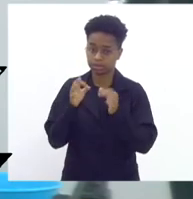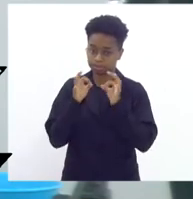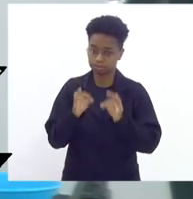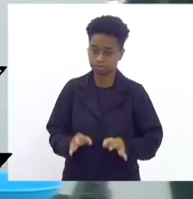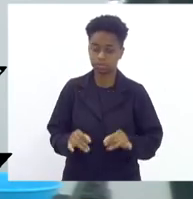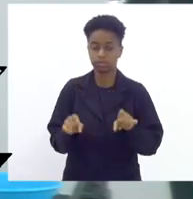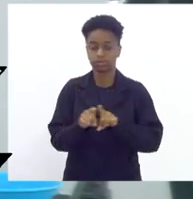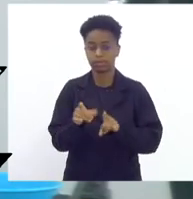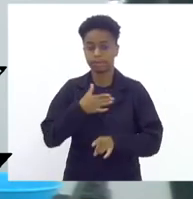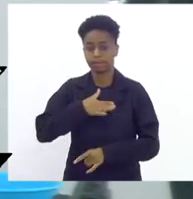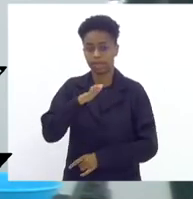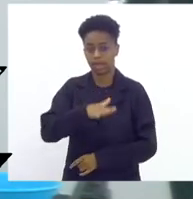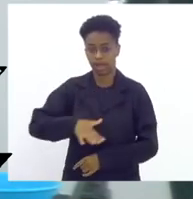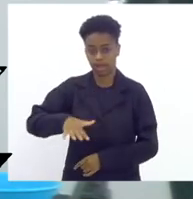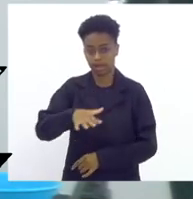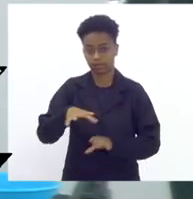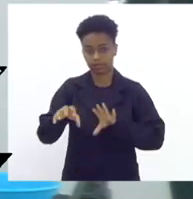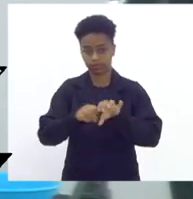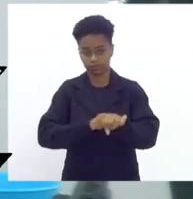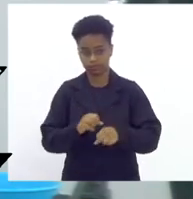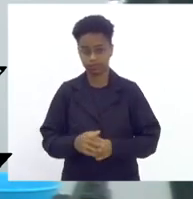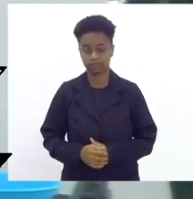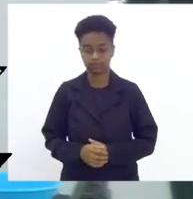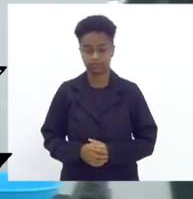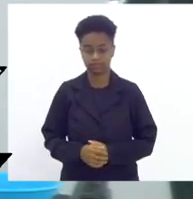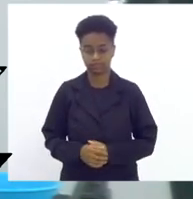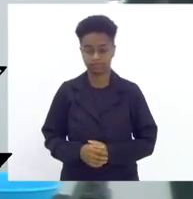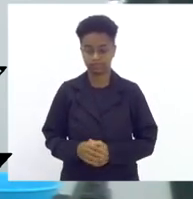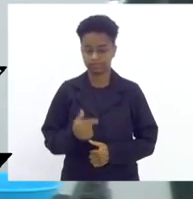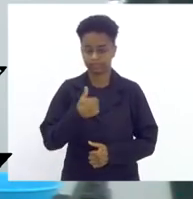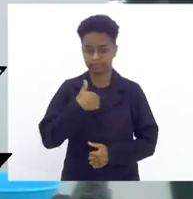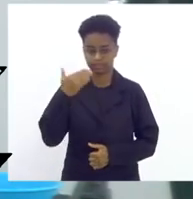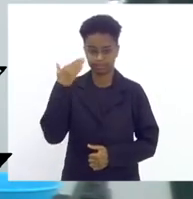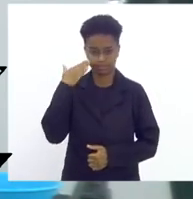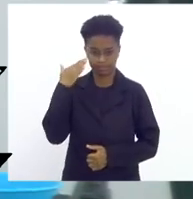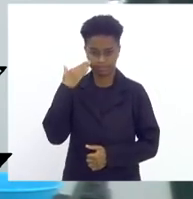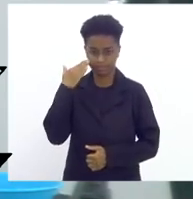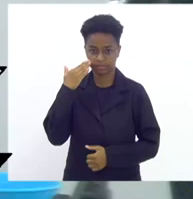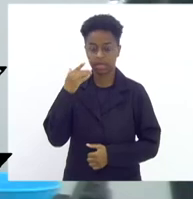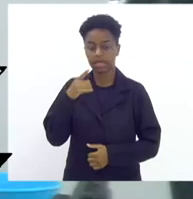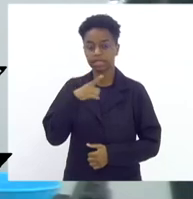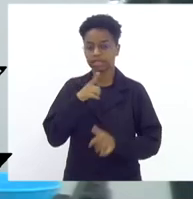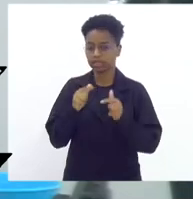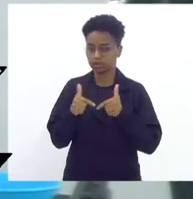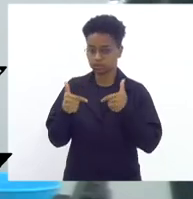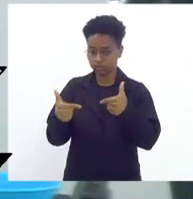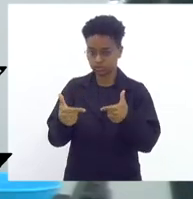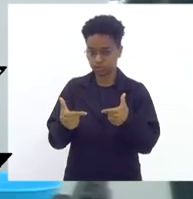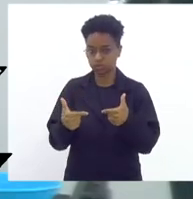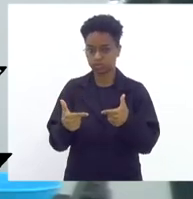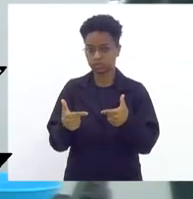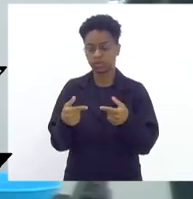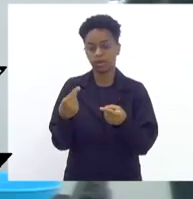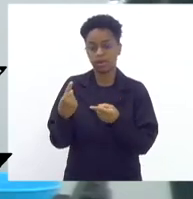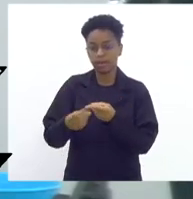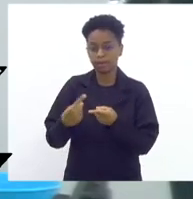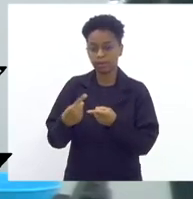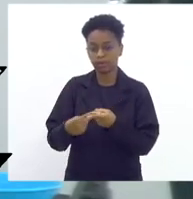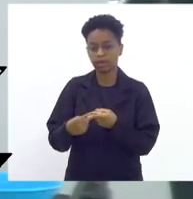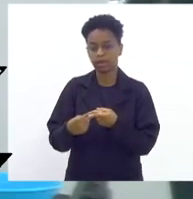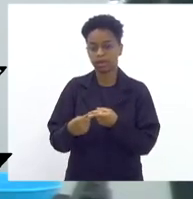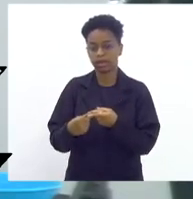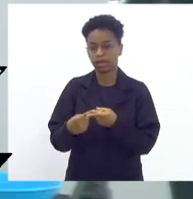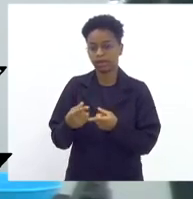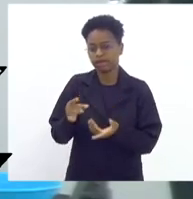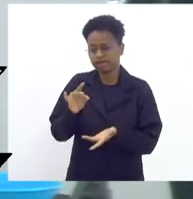inanária de especialização sendo entanto é que tive muita sorte pois essa não é a